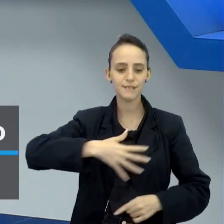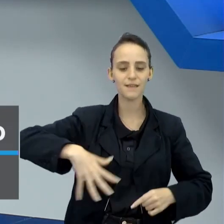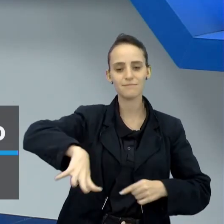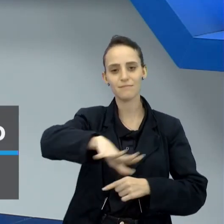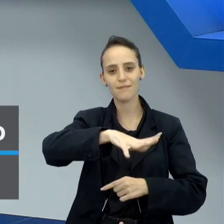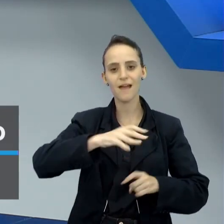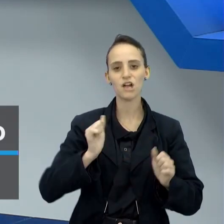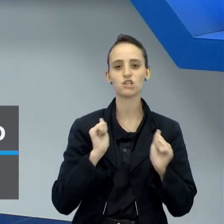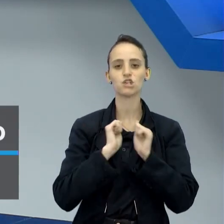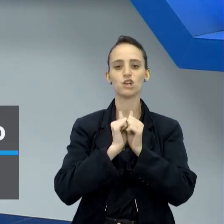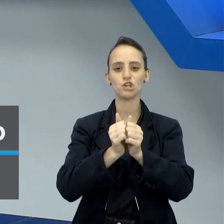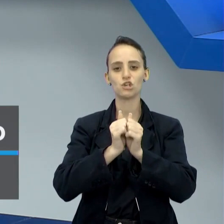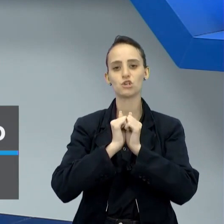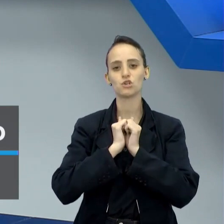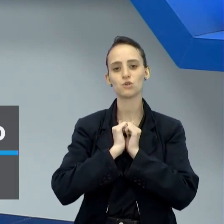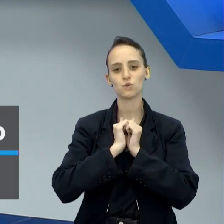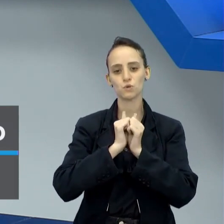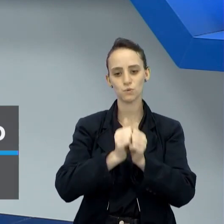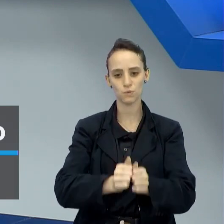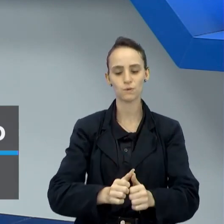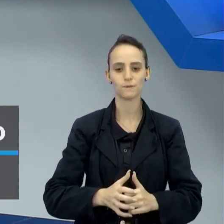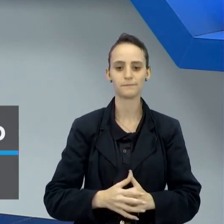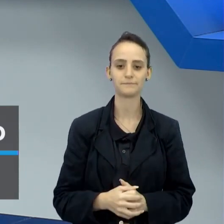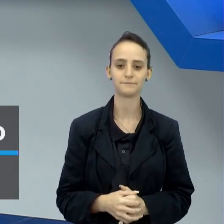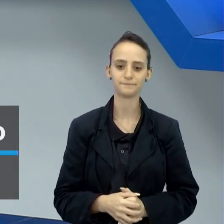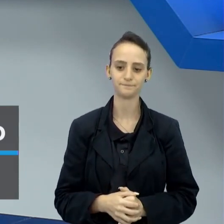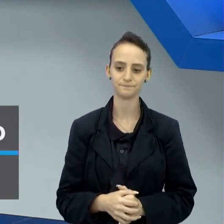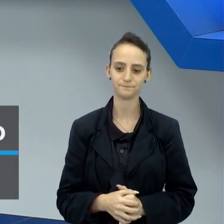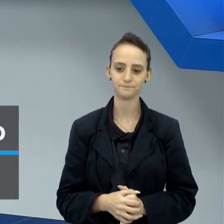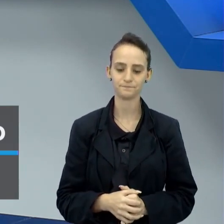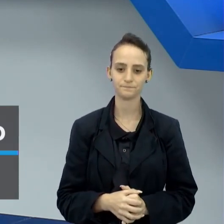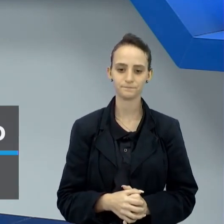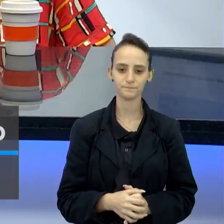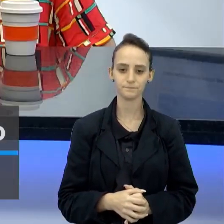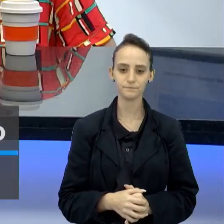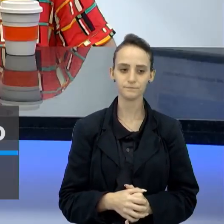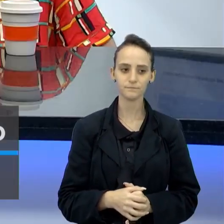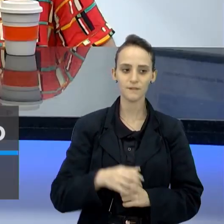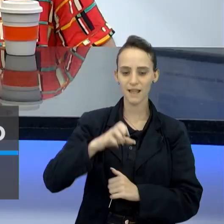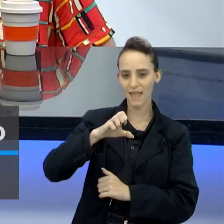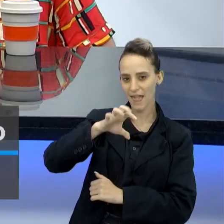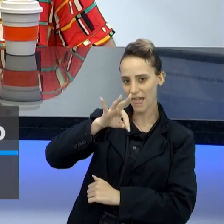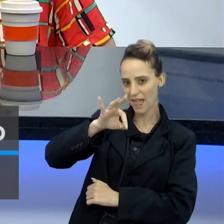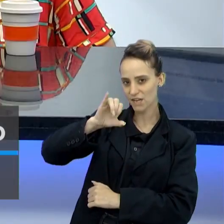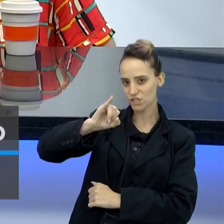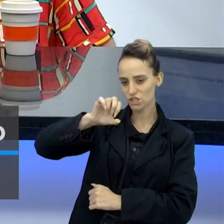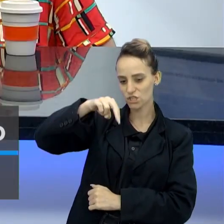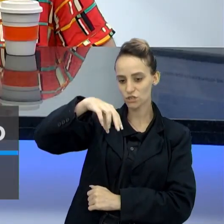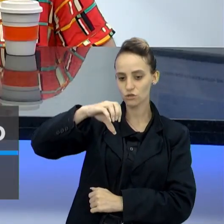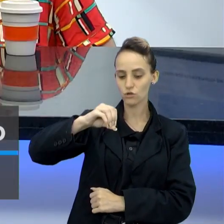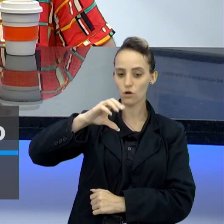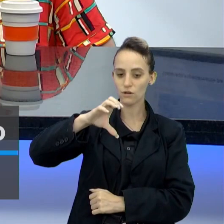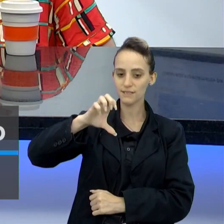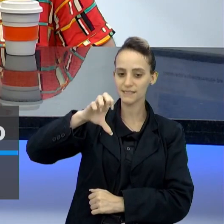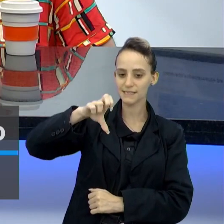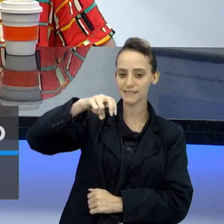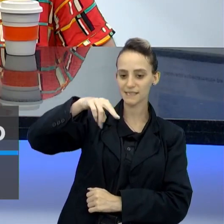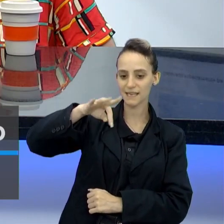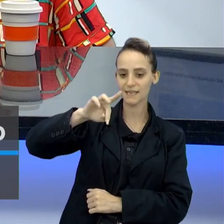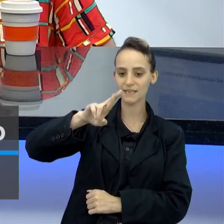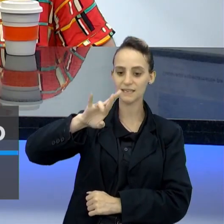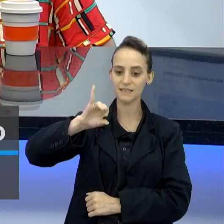não reproduza sistemas de exclusão, como o etnocentrismo que nós falamos. E o etnocentrismo, Jo, é